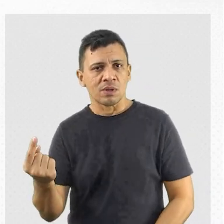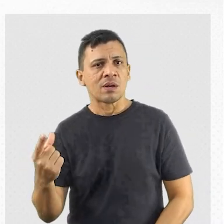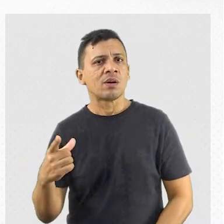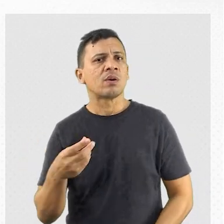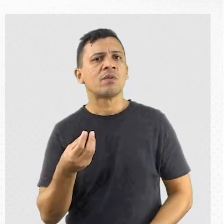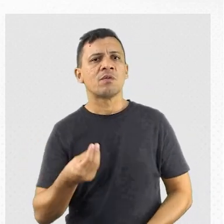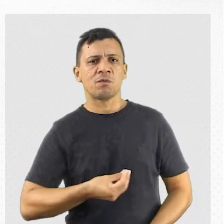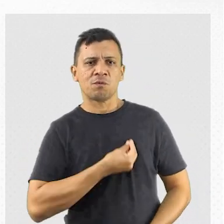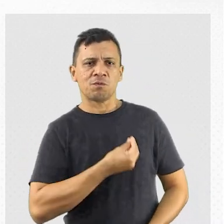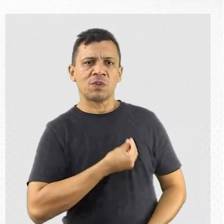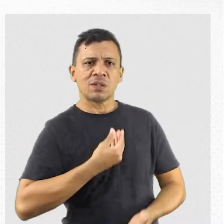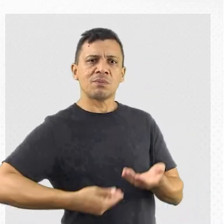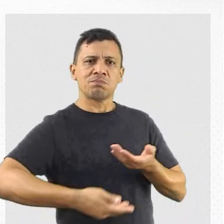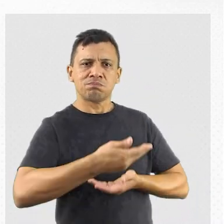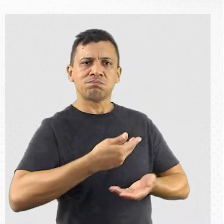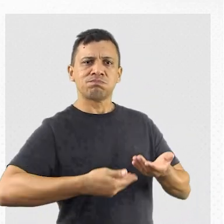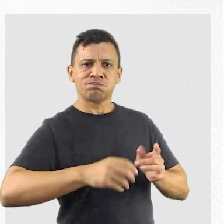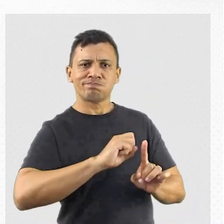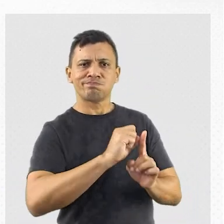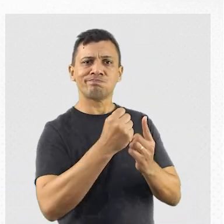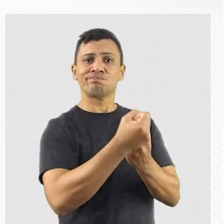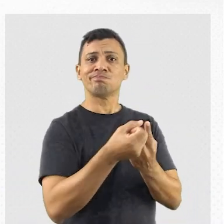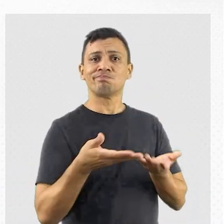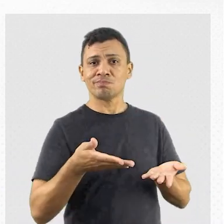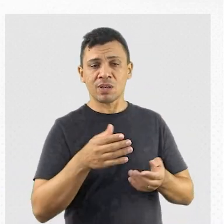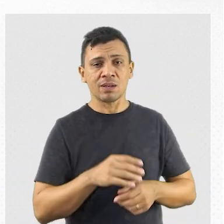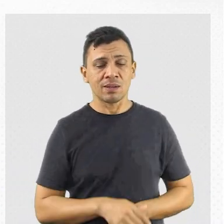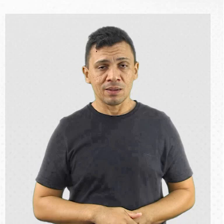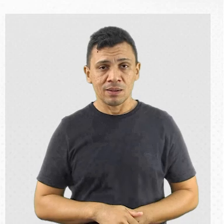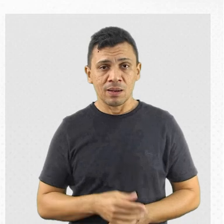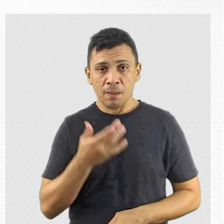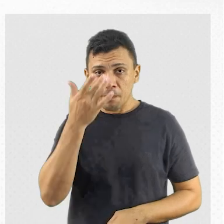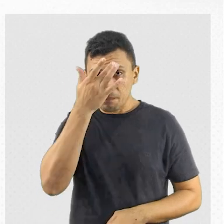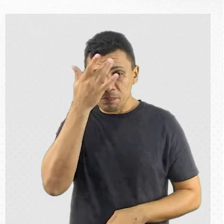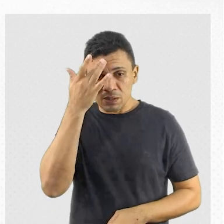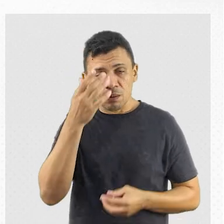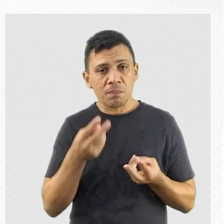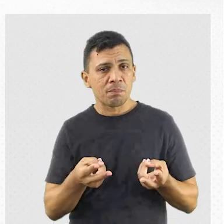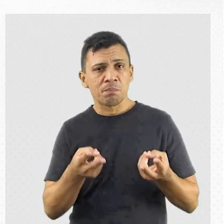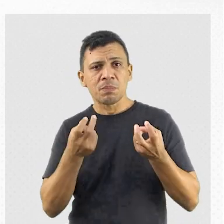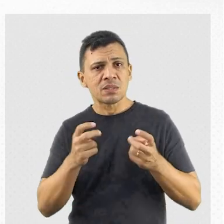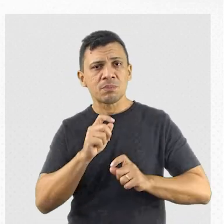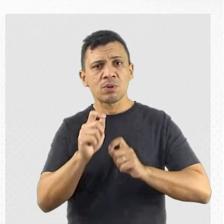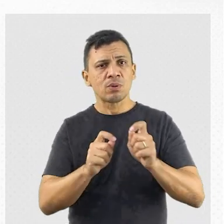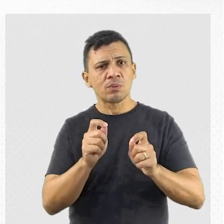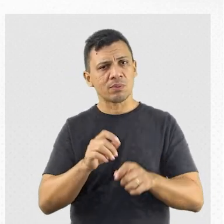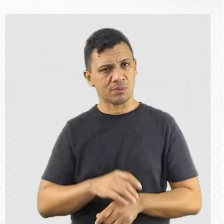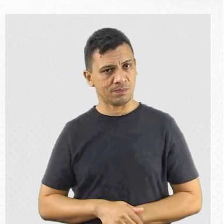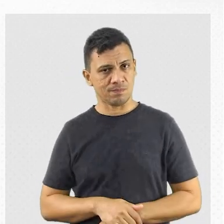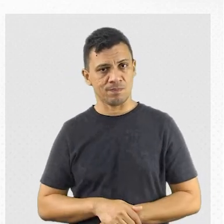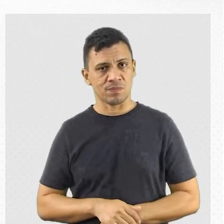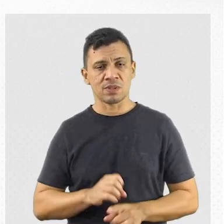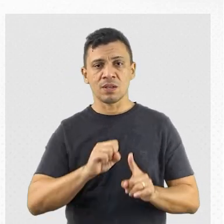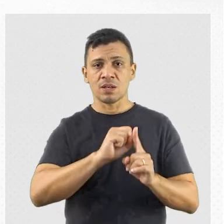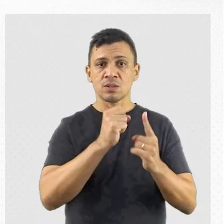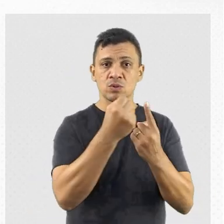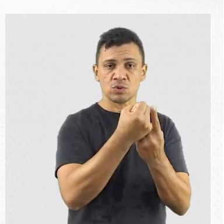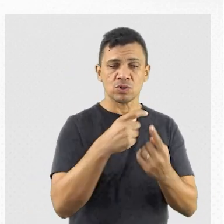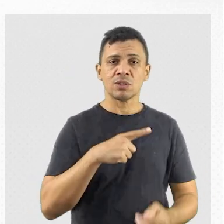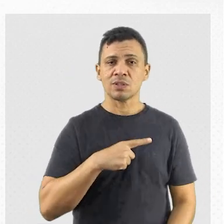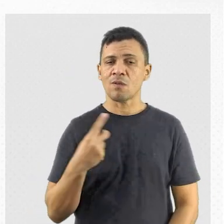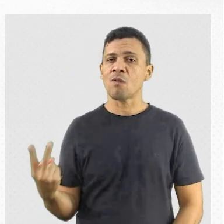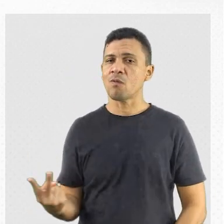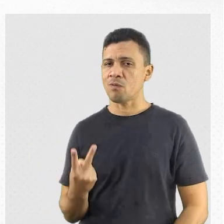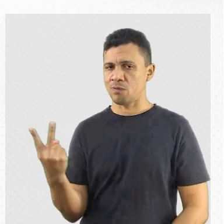nos perceber enquanto seres livres, a liberdade é um valor, e todo valor não é individual, ele é sempre coletivo. Se o valor